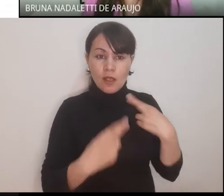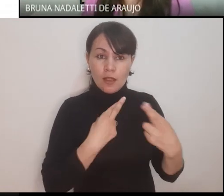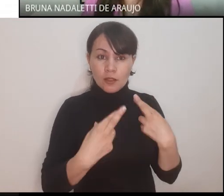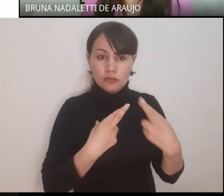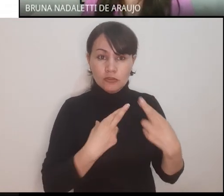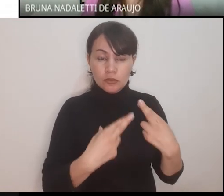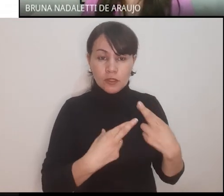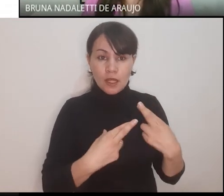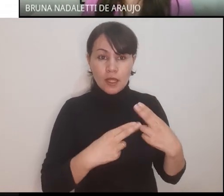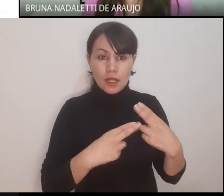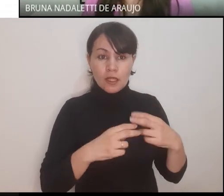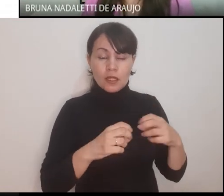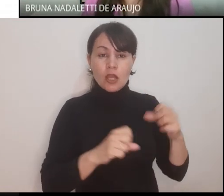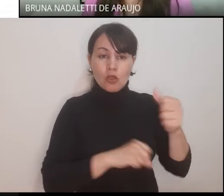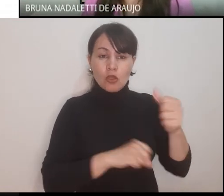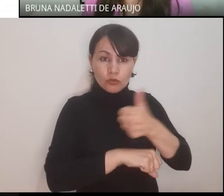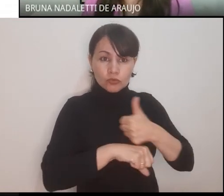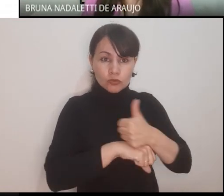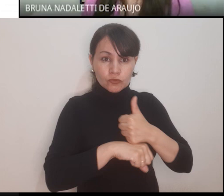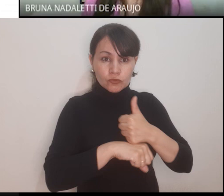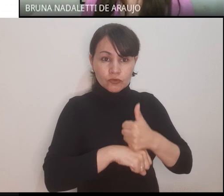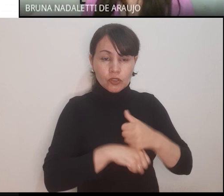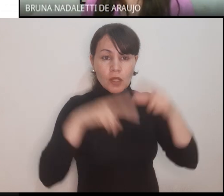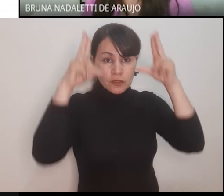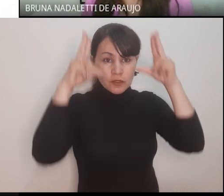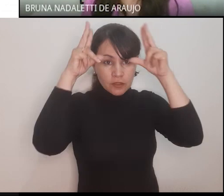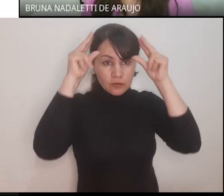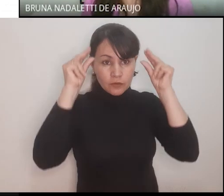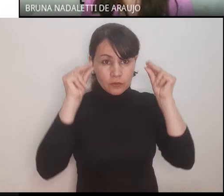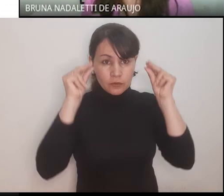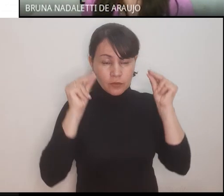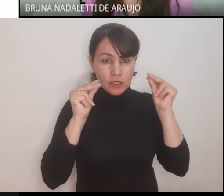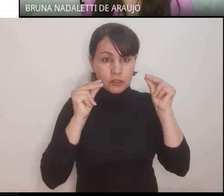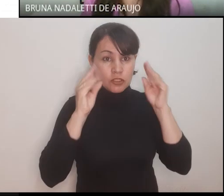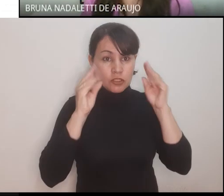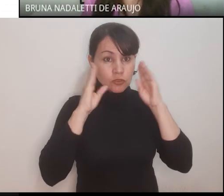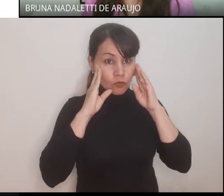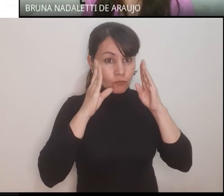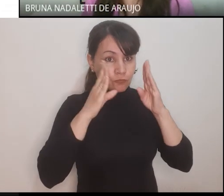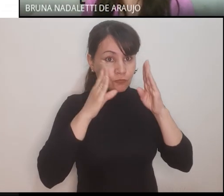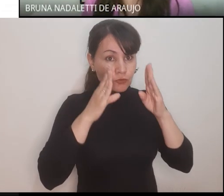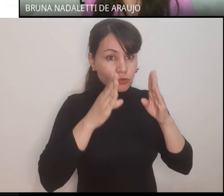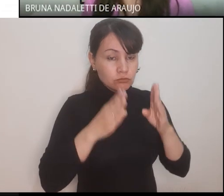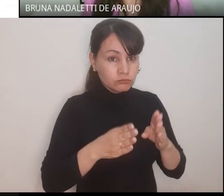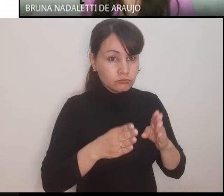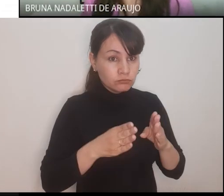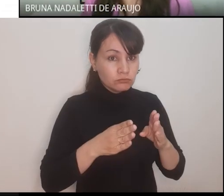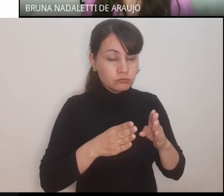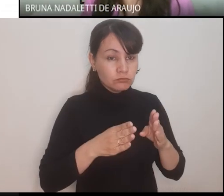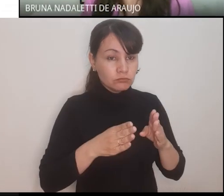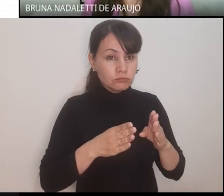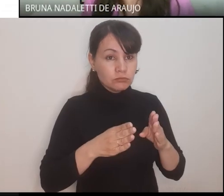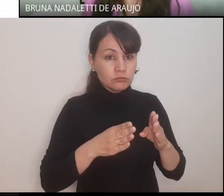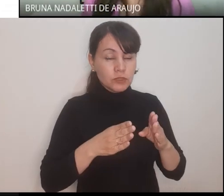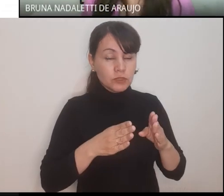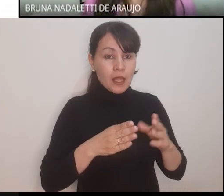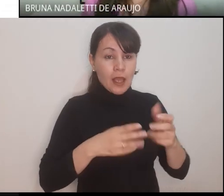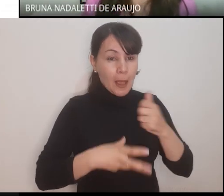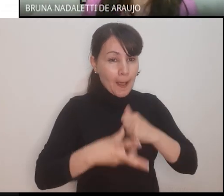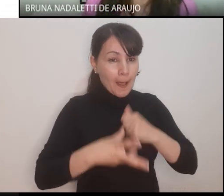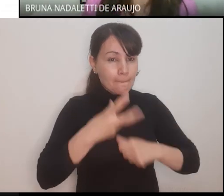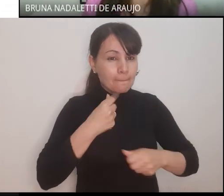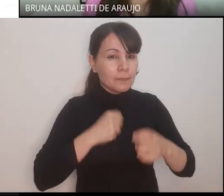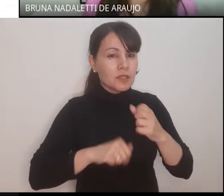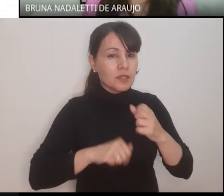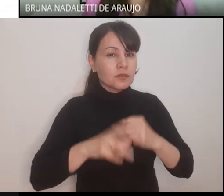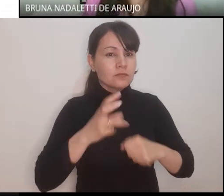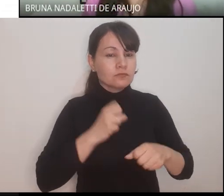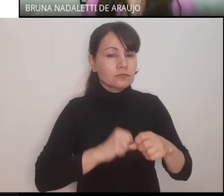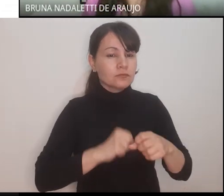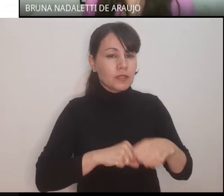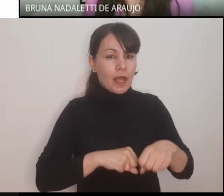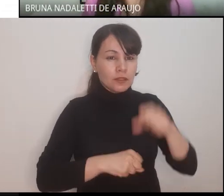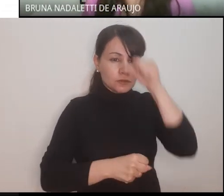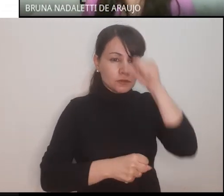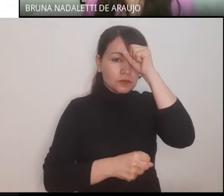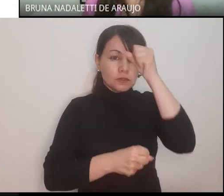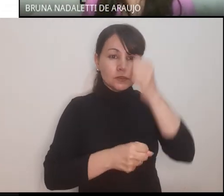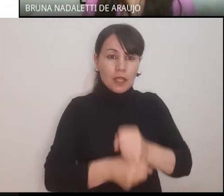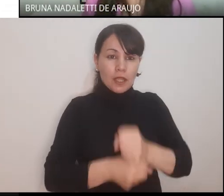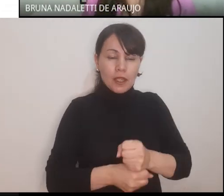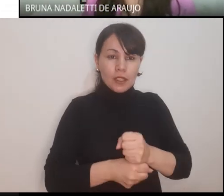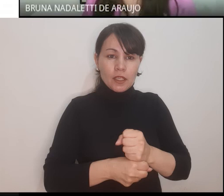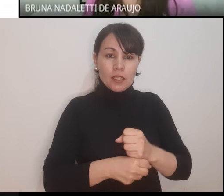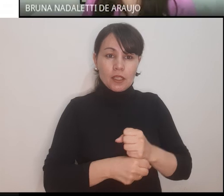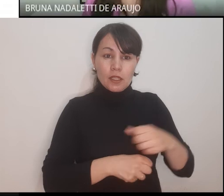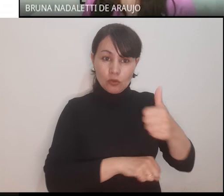os profissionais de enfermagem estão diretamente ligadas à habilidade técnica do